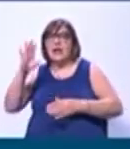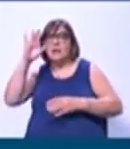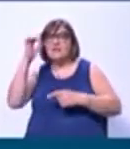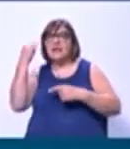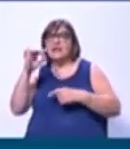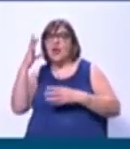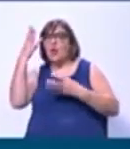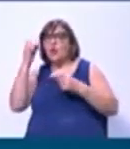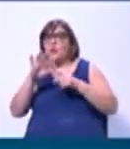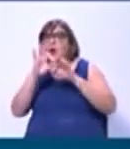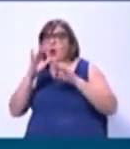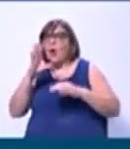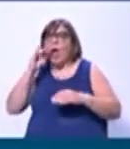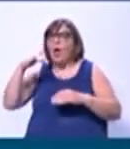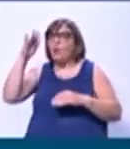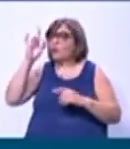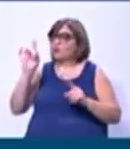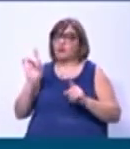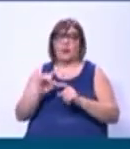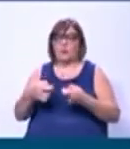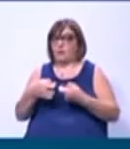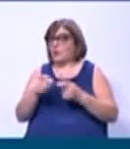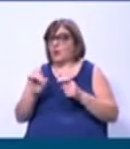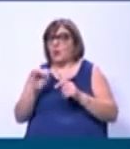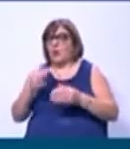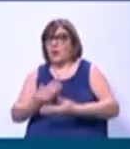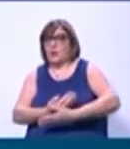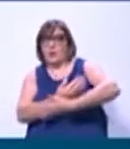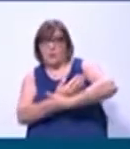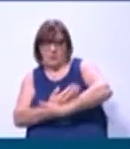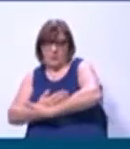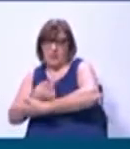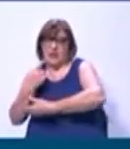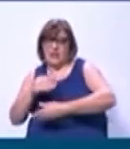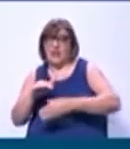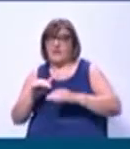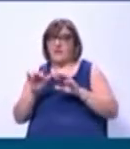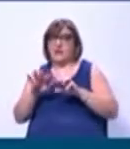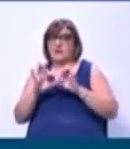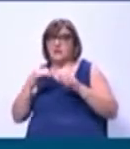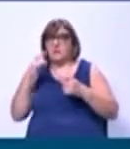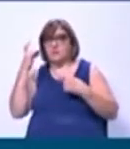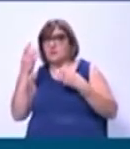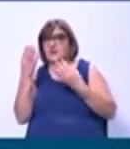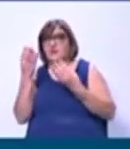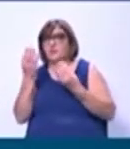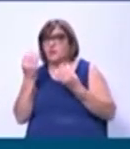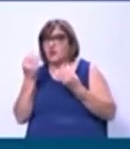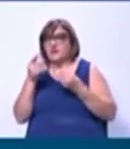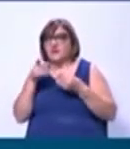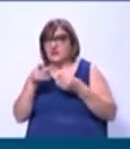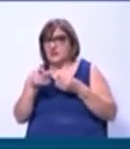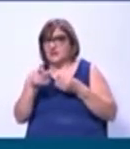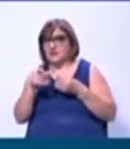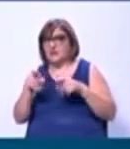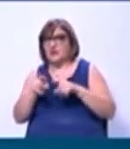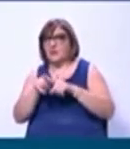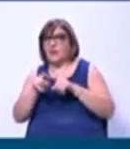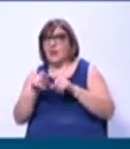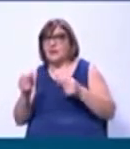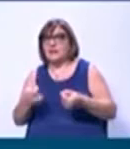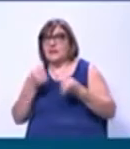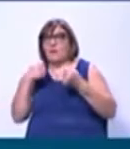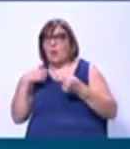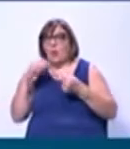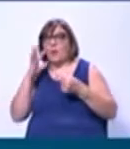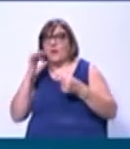como nós temos em adulto. Pois, eu quando o meu bebê passou por essa fase também, pensava muitas vezes nisso, para me salvaguardar